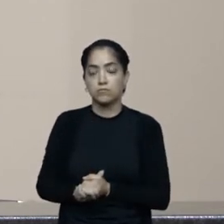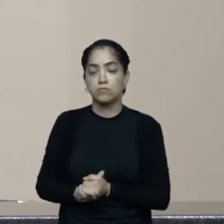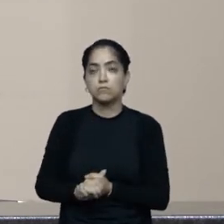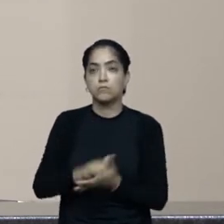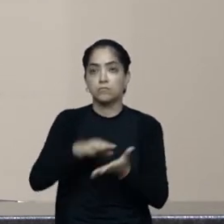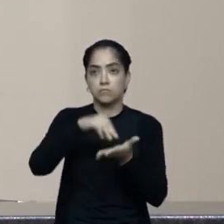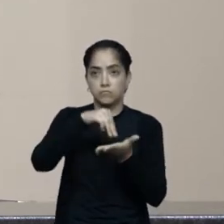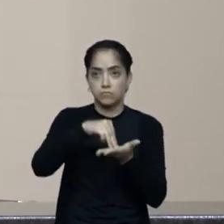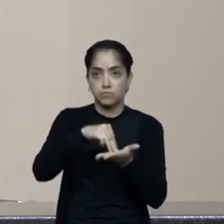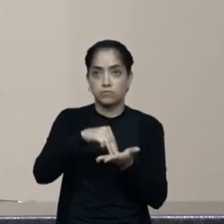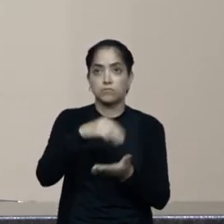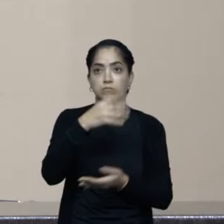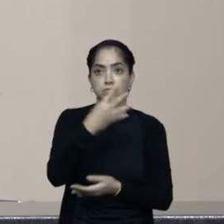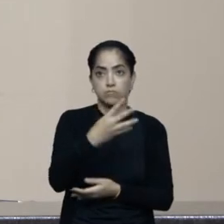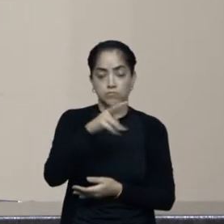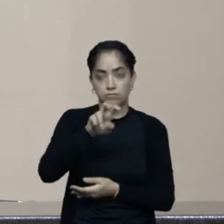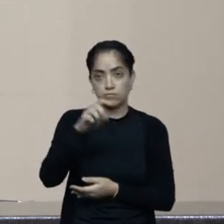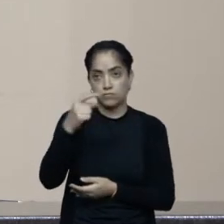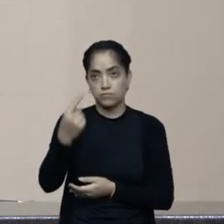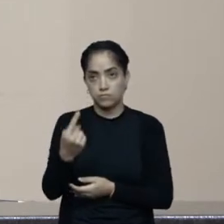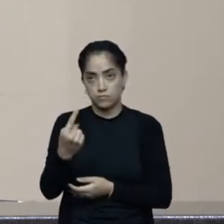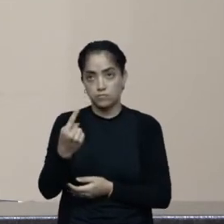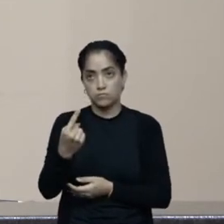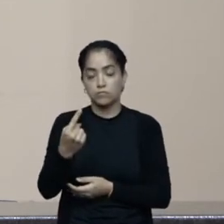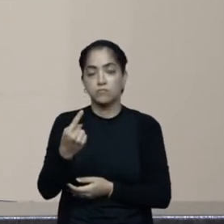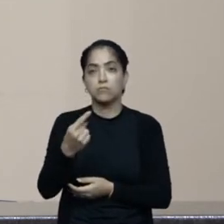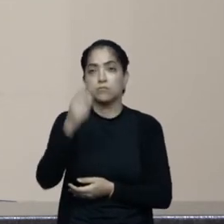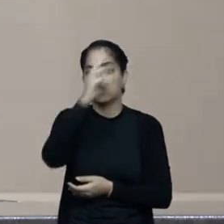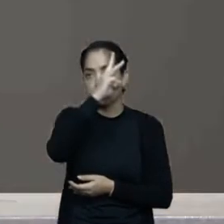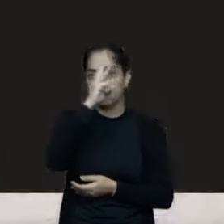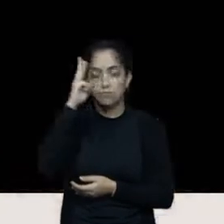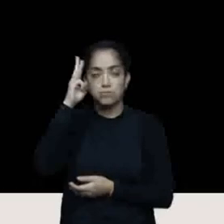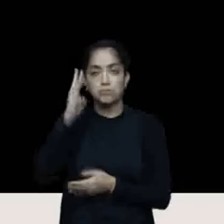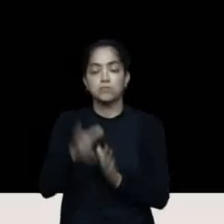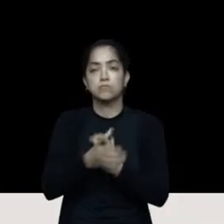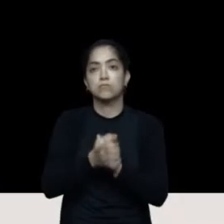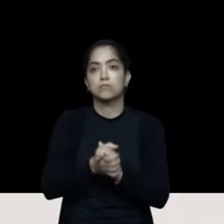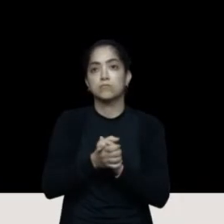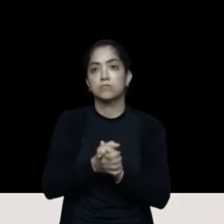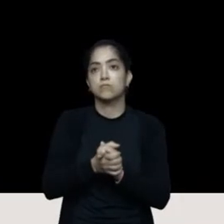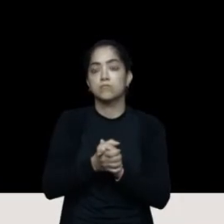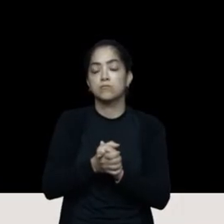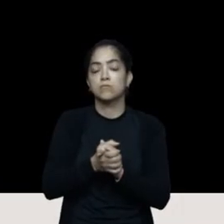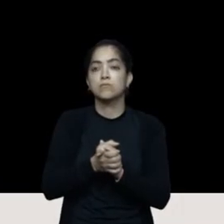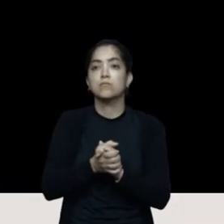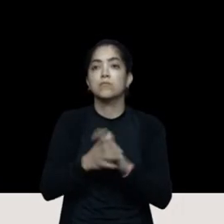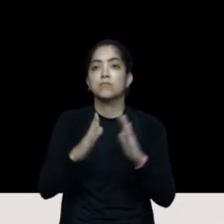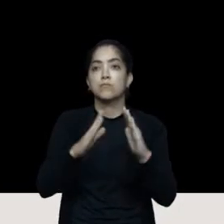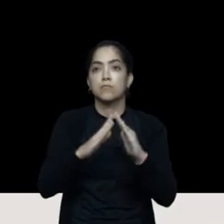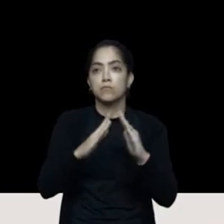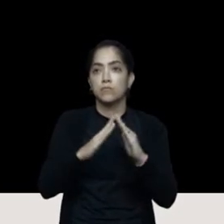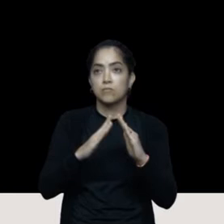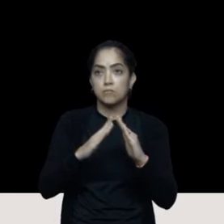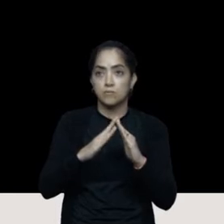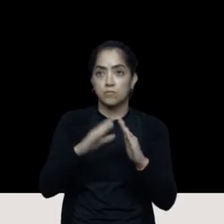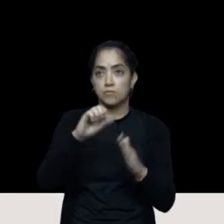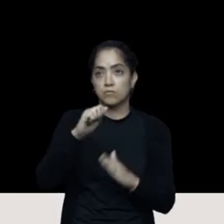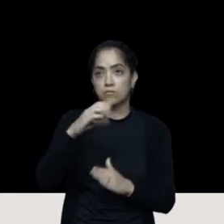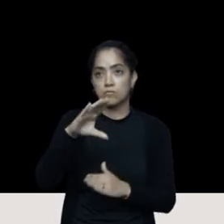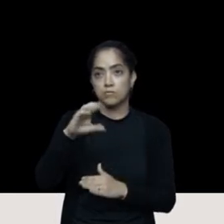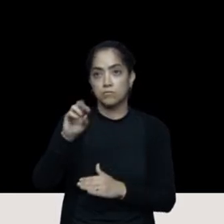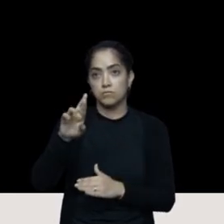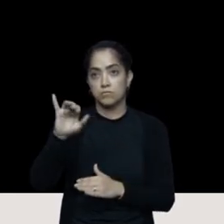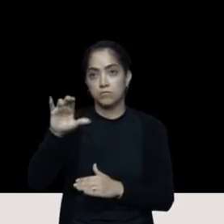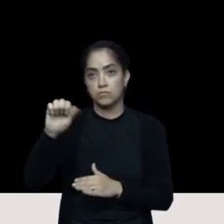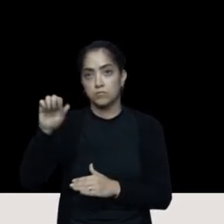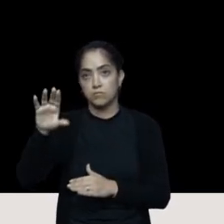Moção 451, autor deputado Volney Weber, cumprimentando a Casa Soriana Freguesia Santana de Vila Nova,